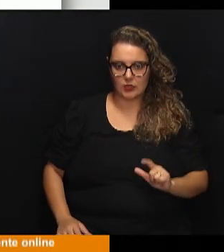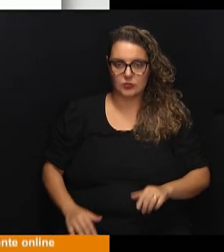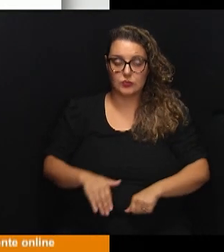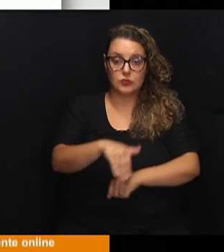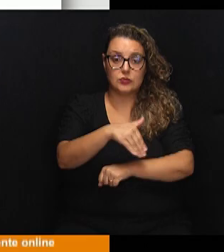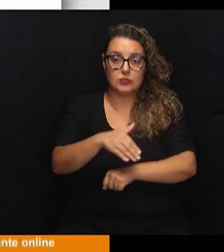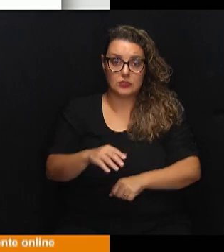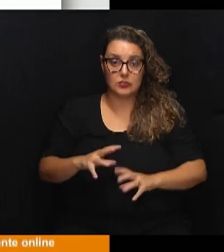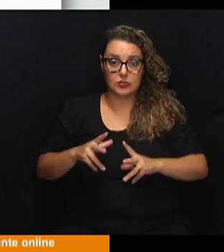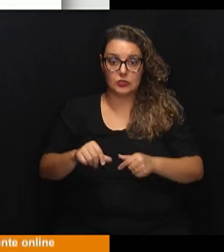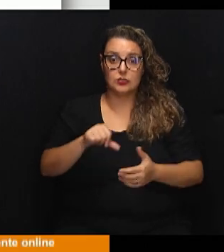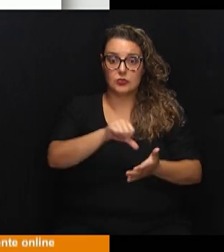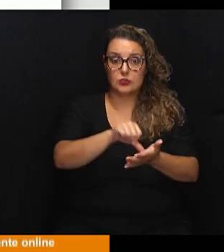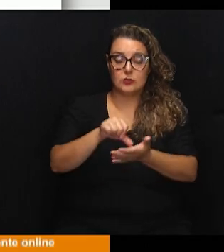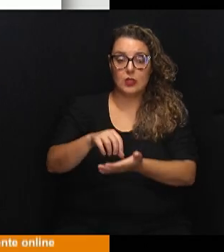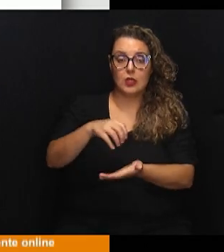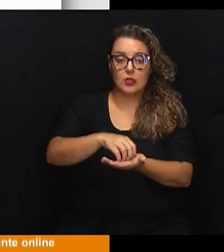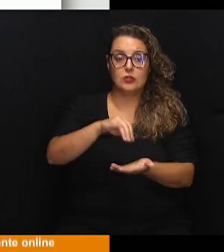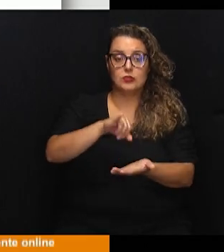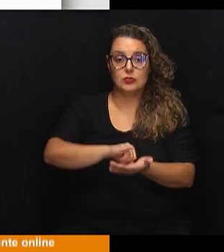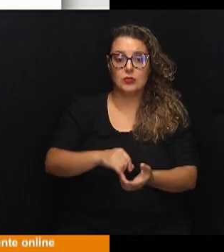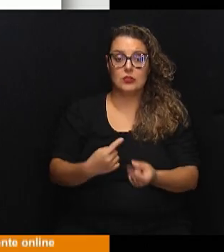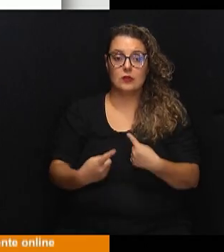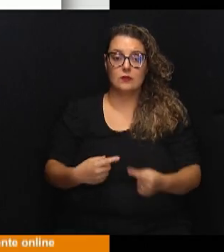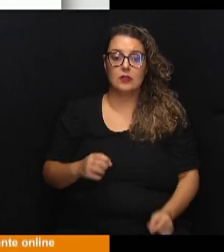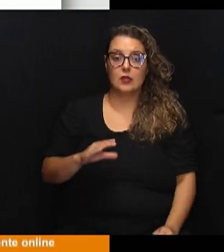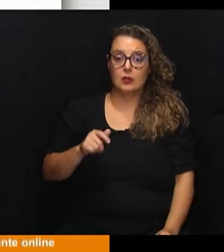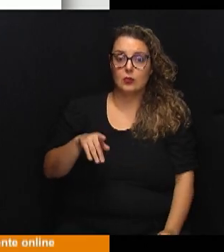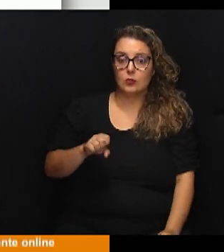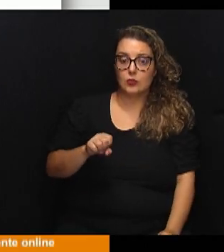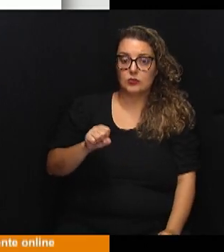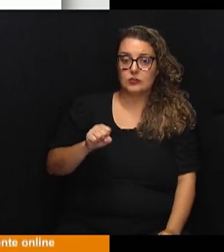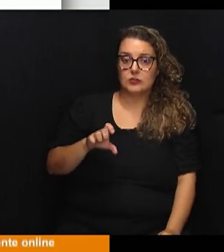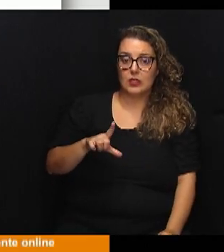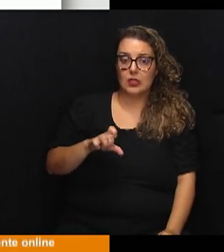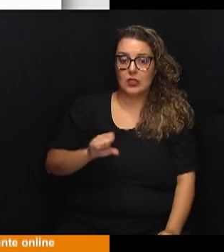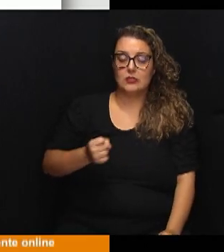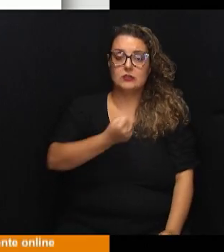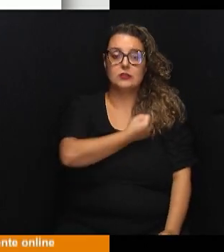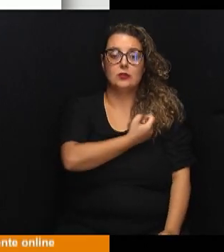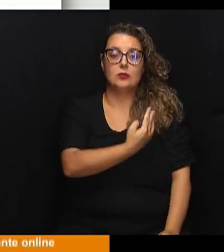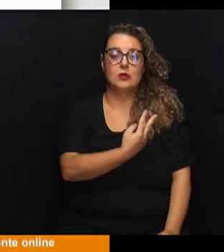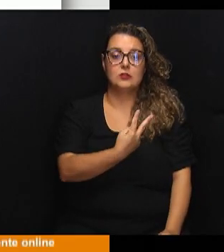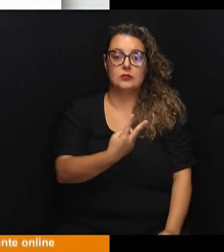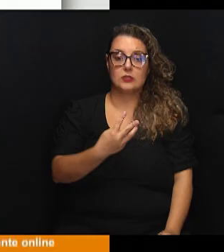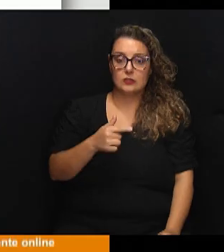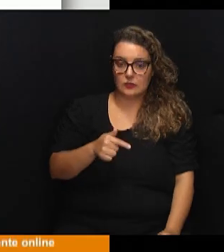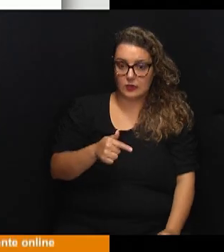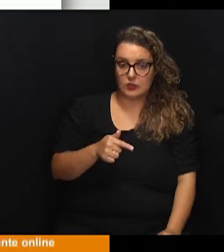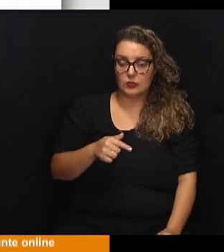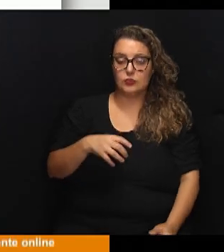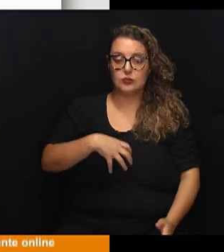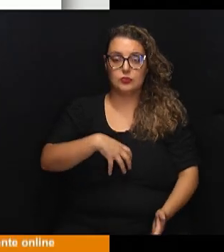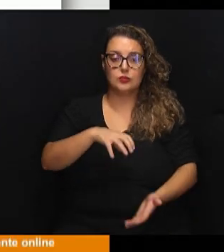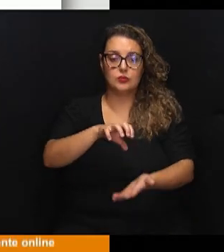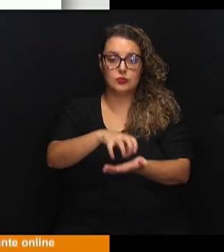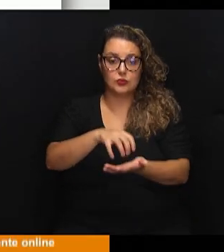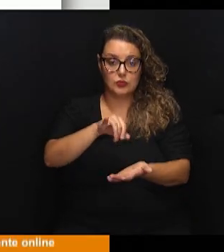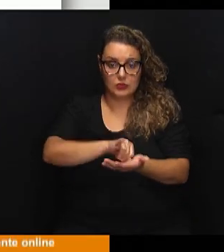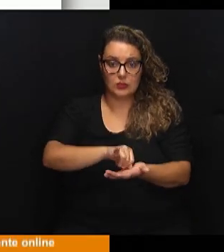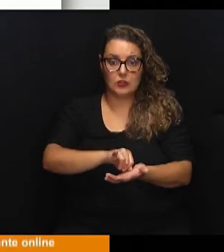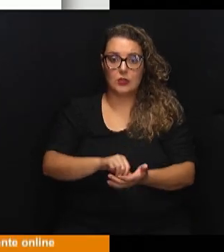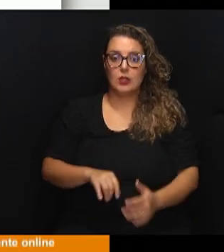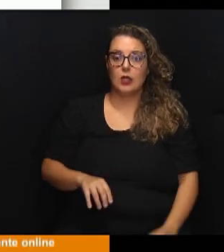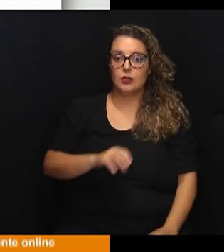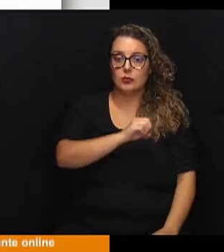do CEPAT. A do centro fica na Avenida Campos Sales, 427. A do Ouro Verde, no Horto